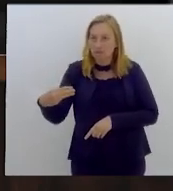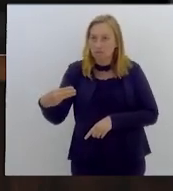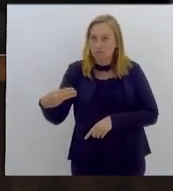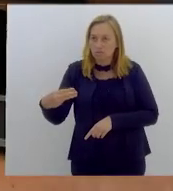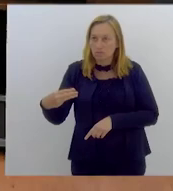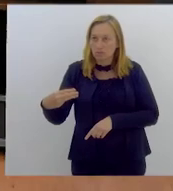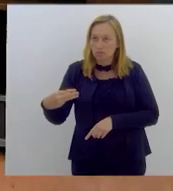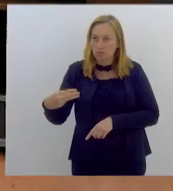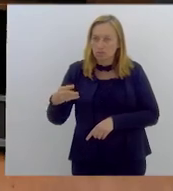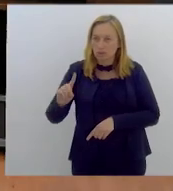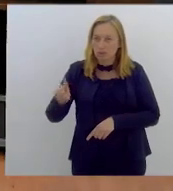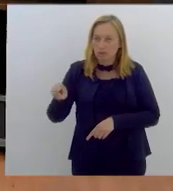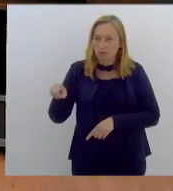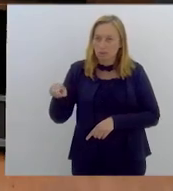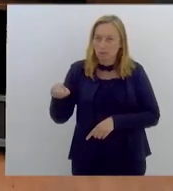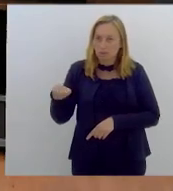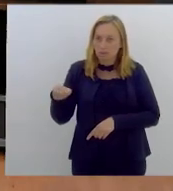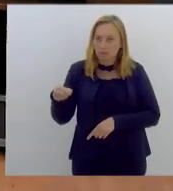e